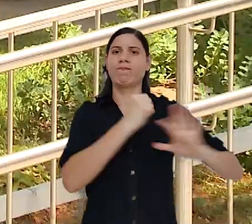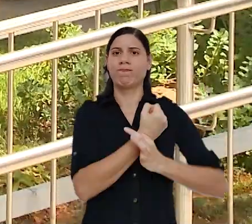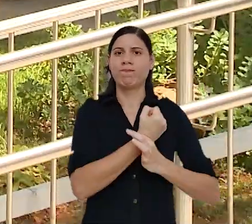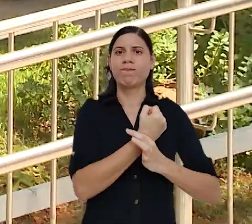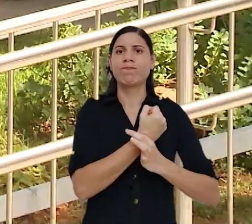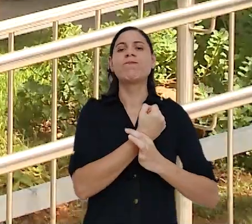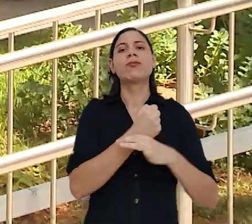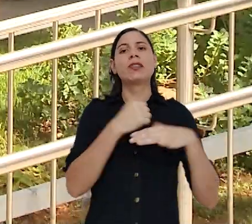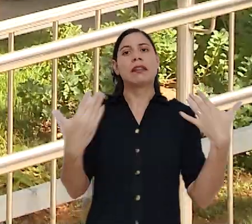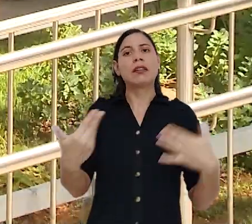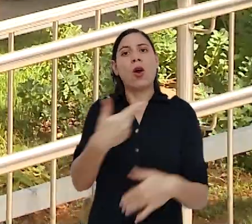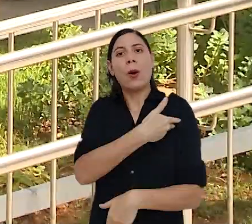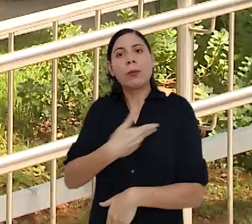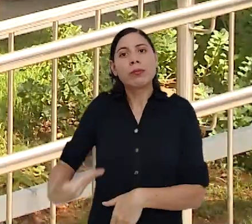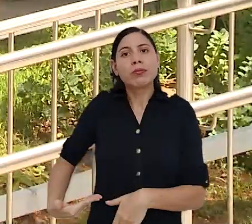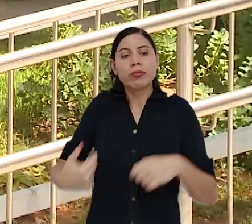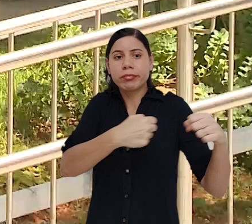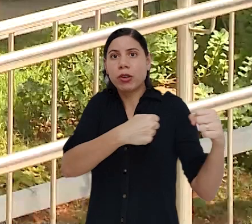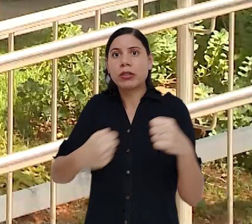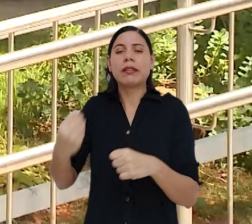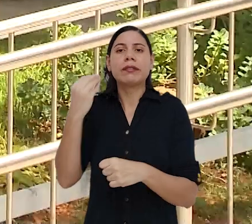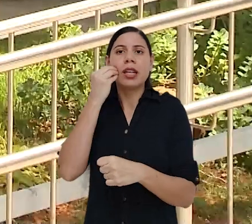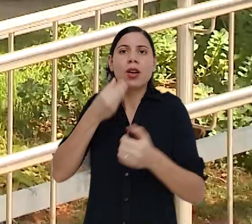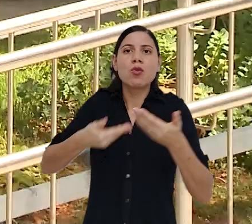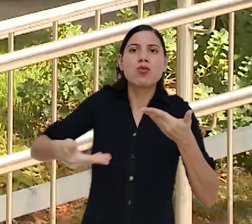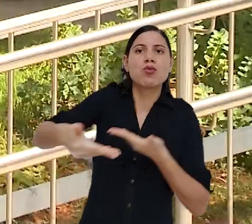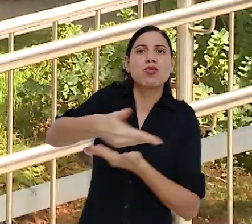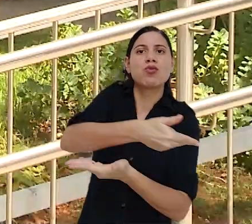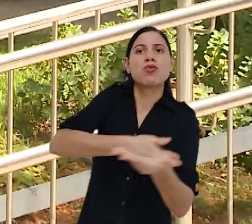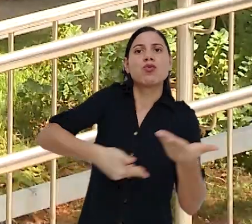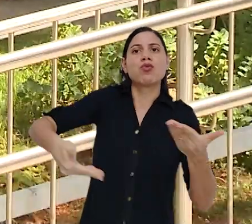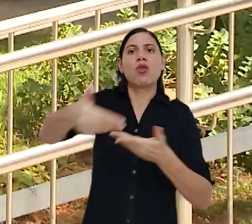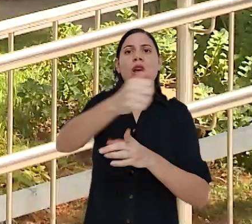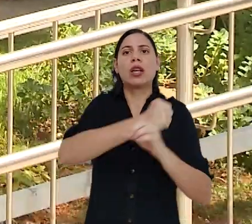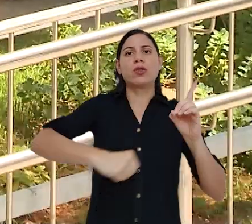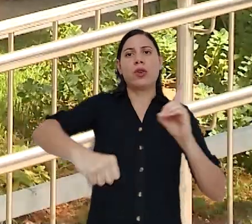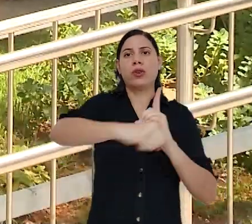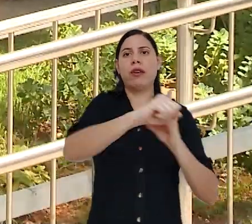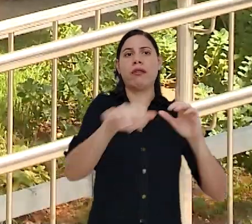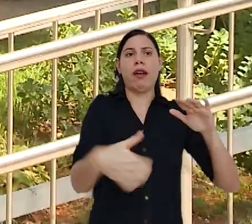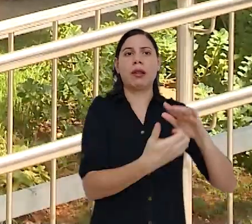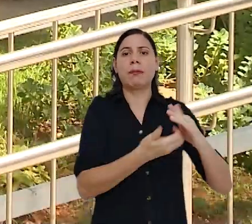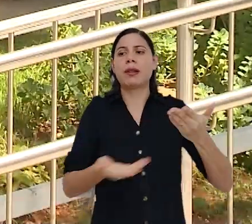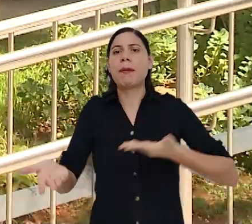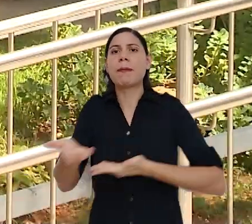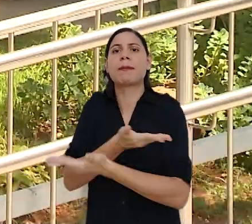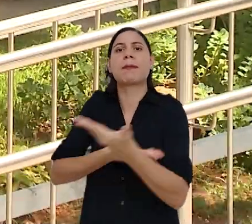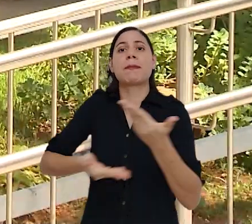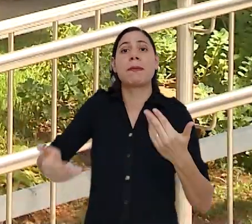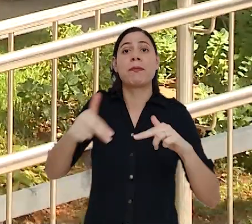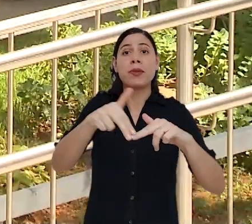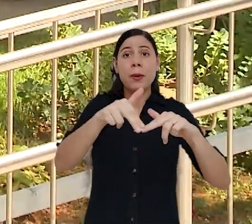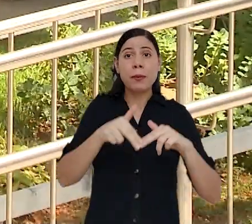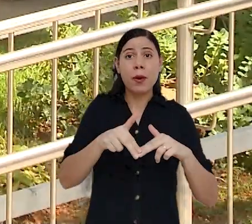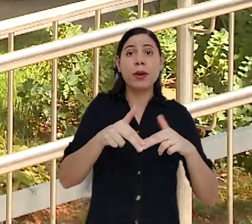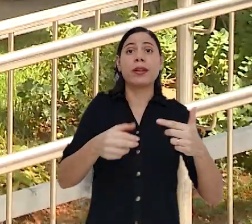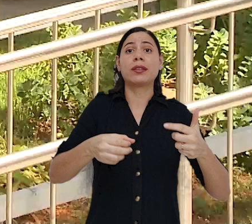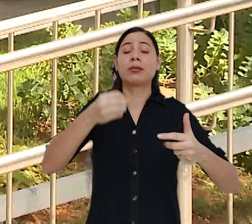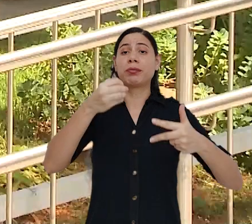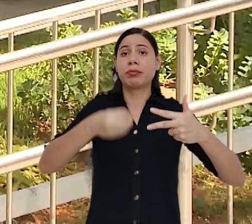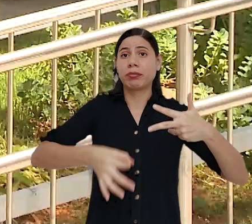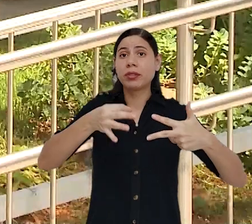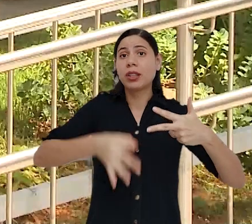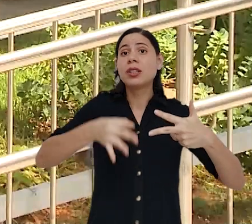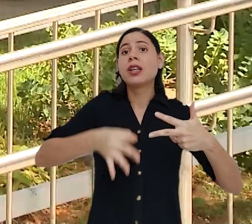e move o poder público na tentativa de melhorar as relações entre instituições e sociedade. Por isso, o Poder Judiciário está sempre em busca